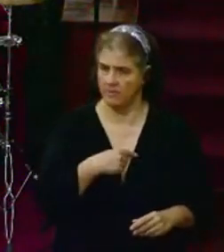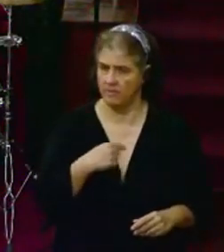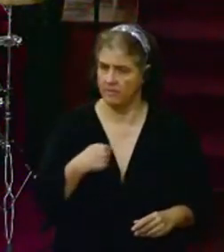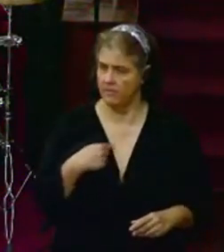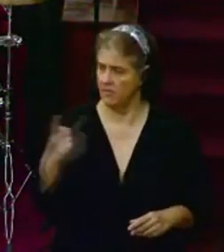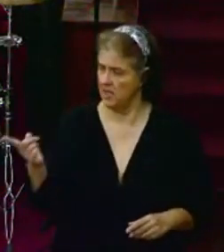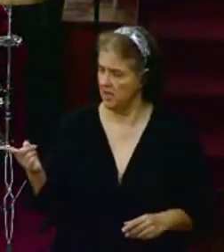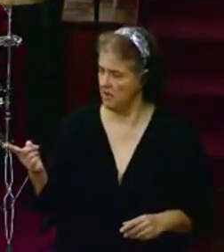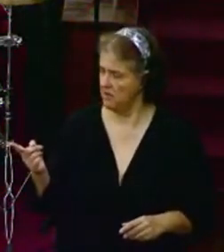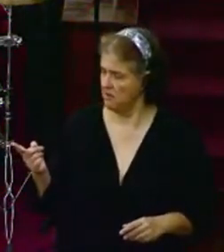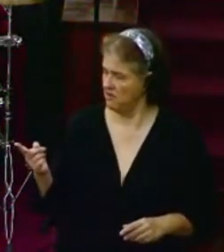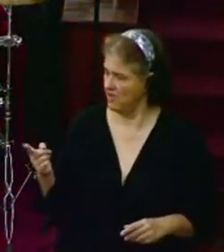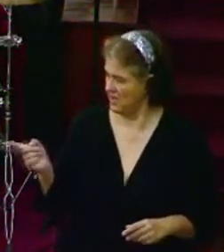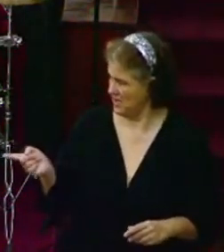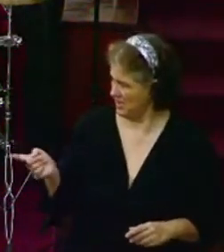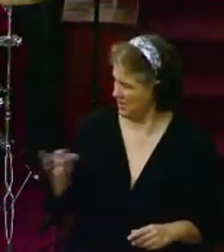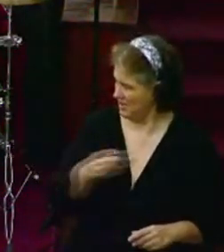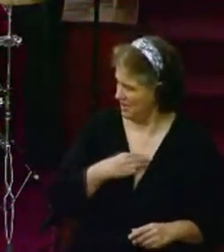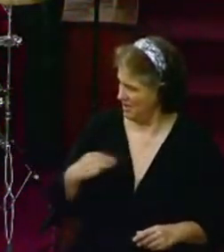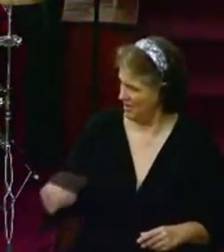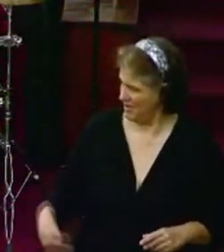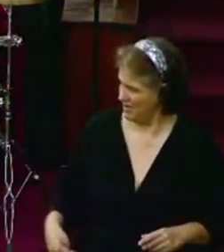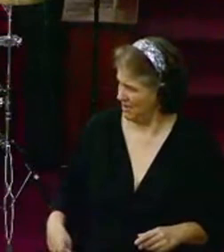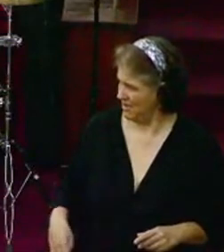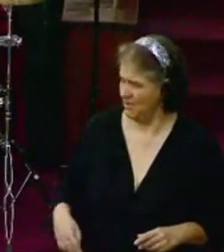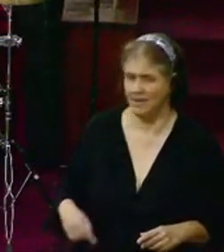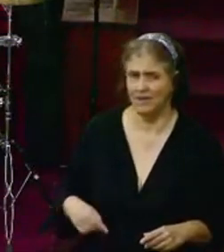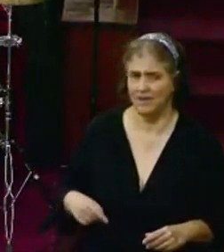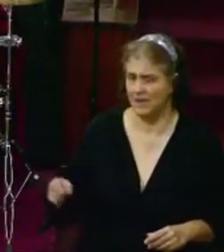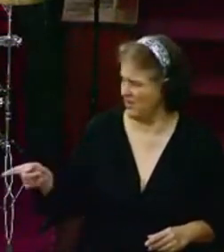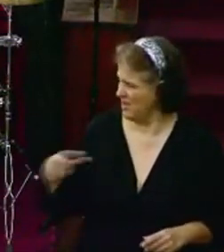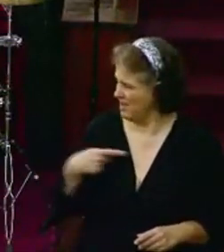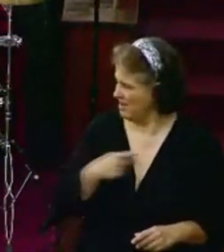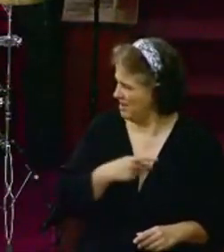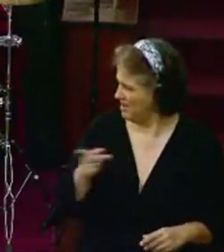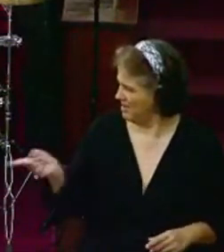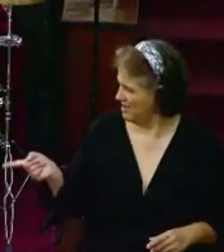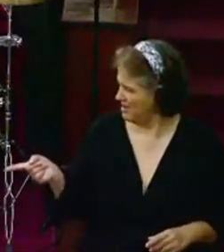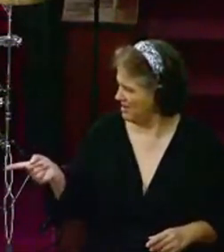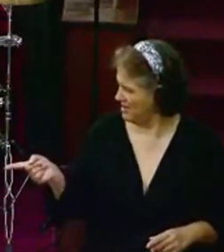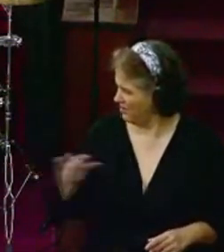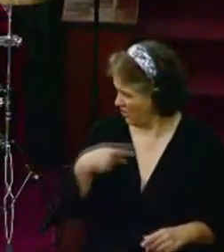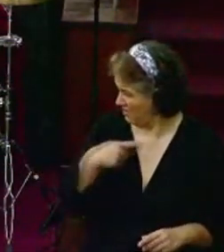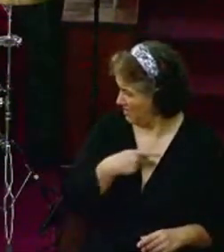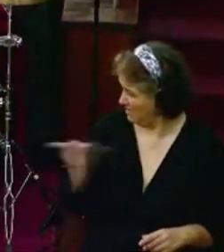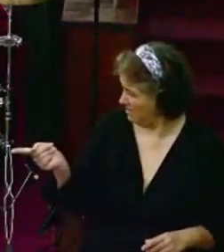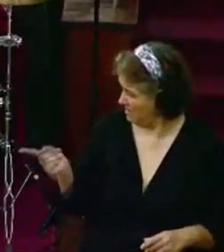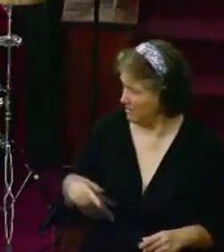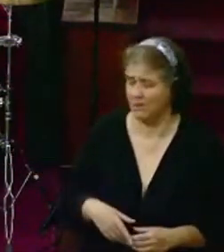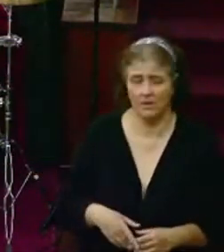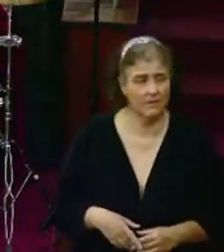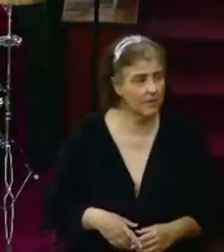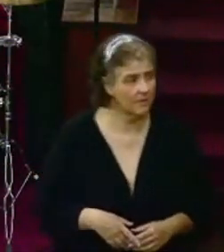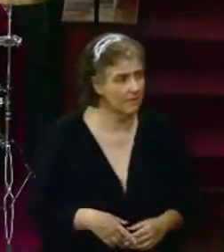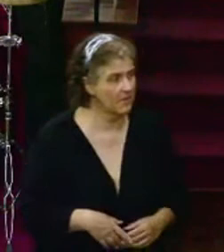sou digno, gravem isso, eu não sou digno de desatar as correias das suas